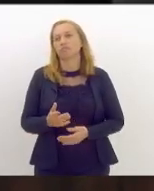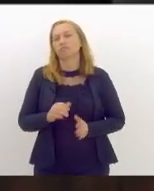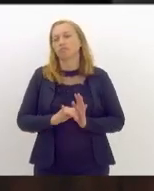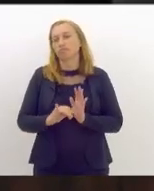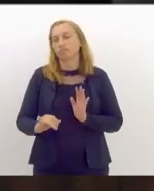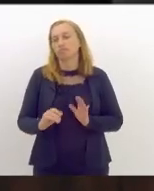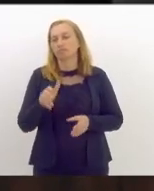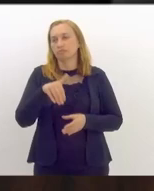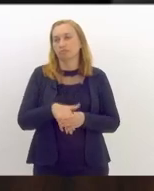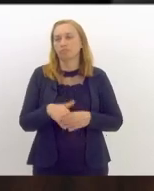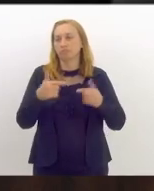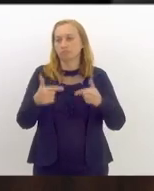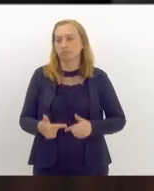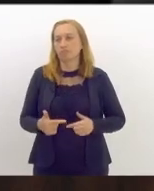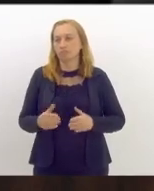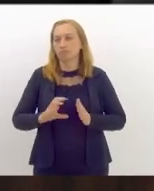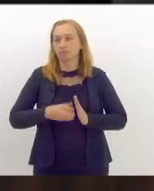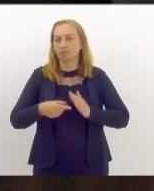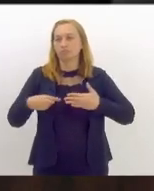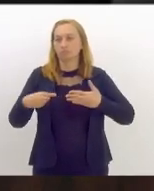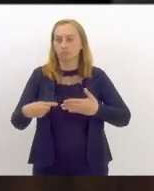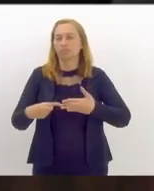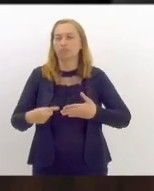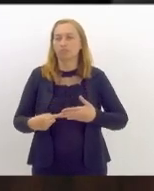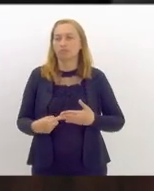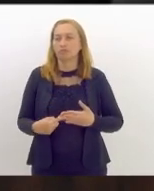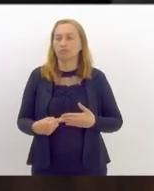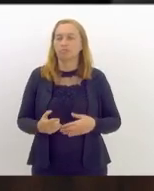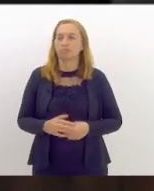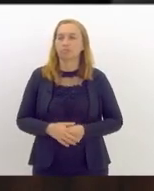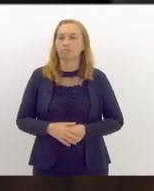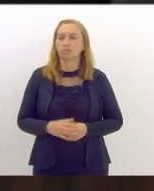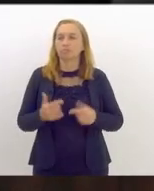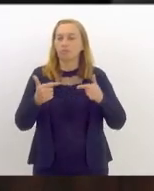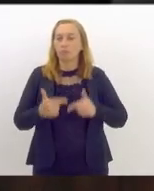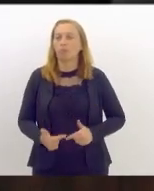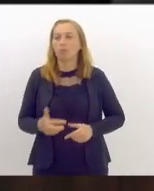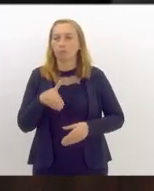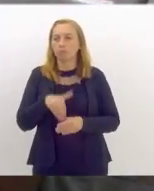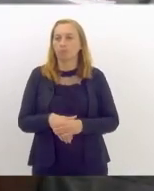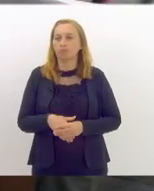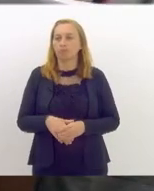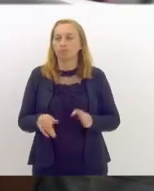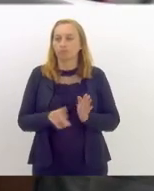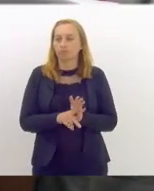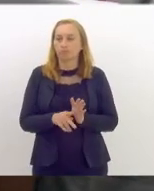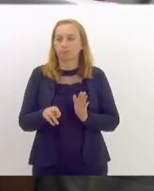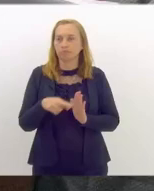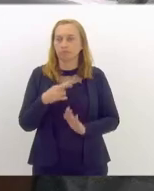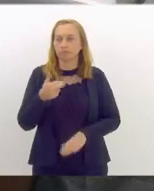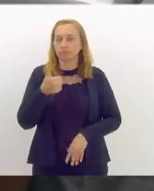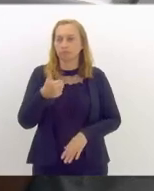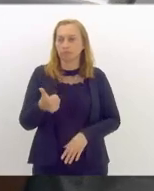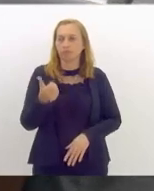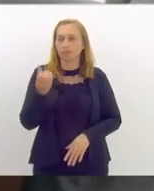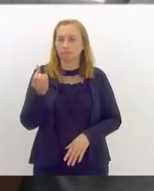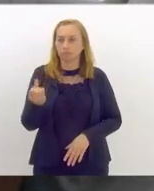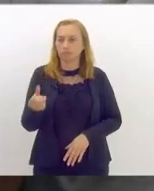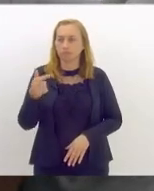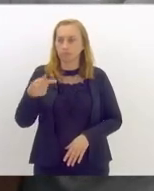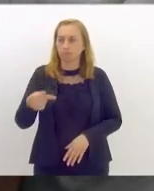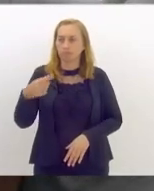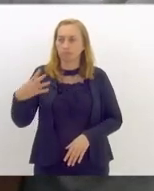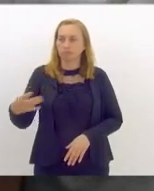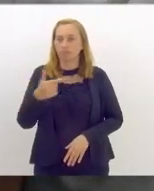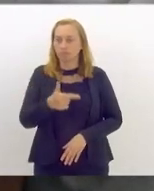promulgação com o voto da bancada do pessoal da bancada do pessoal no projeto de resolução 1674 de